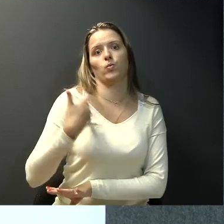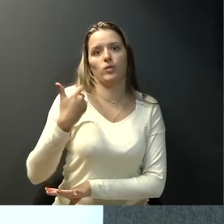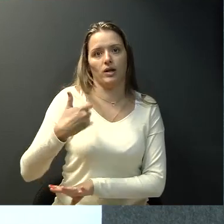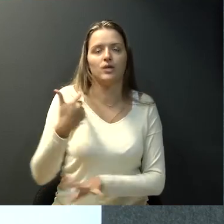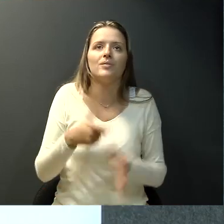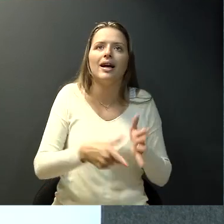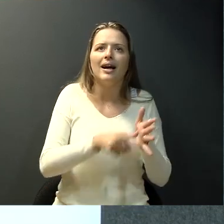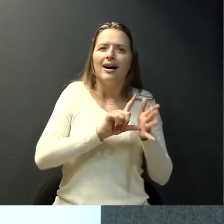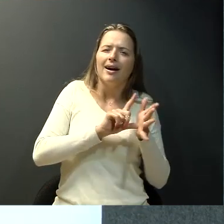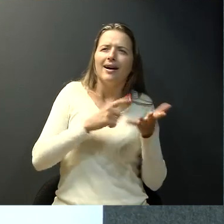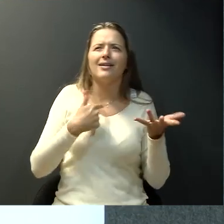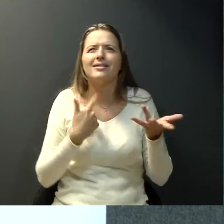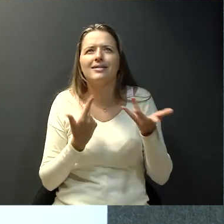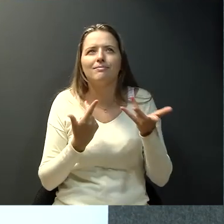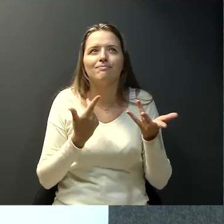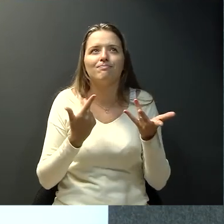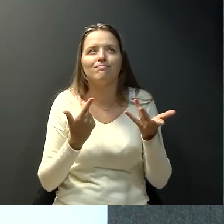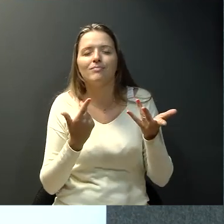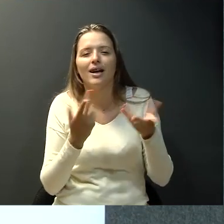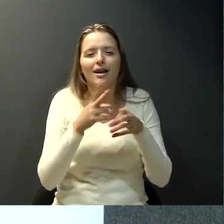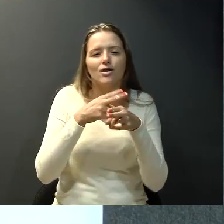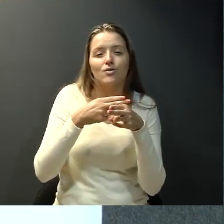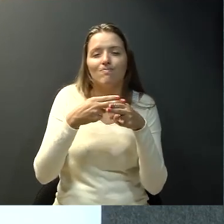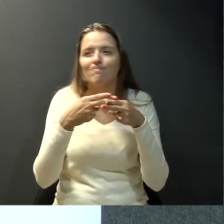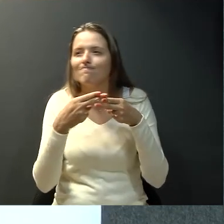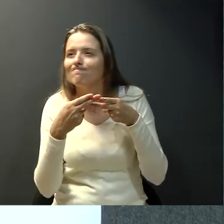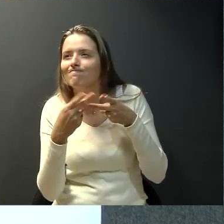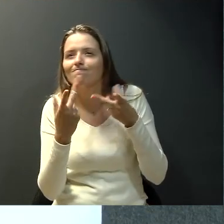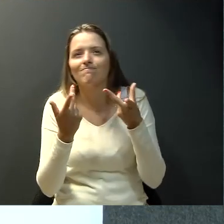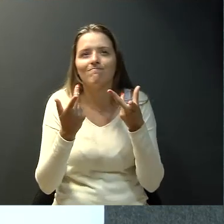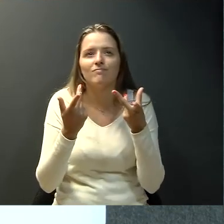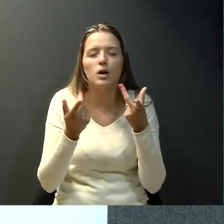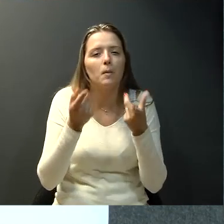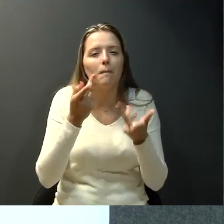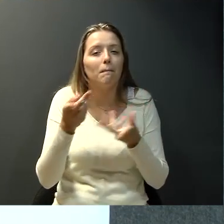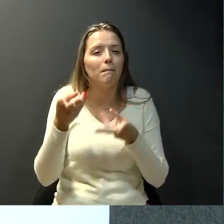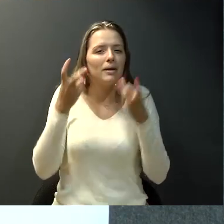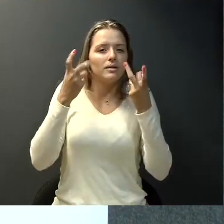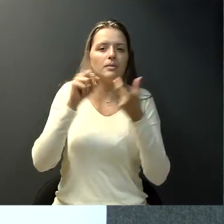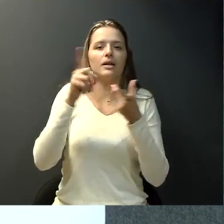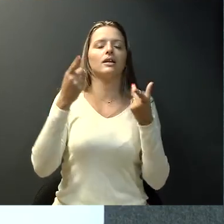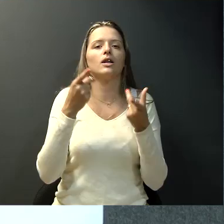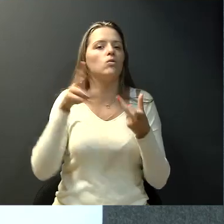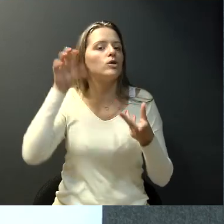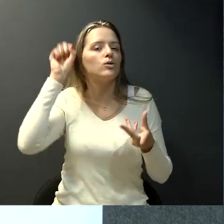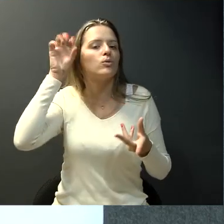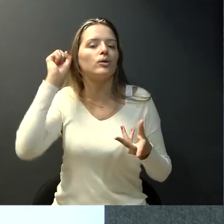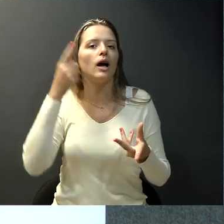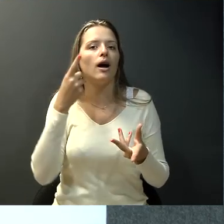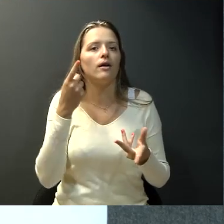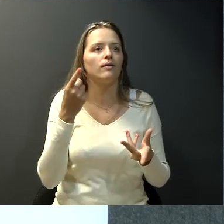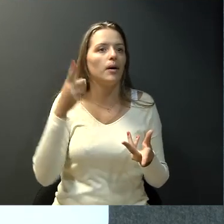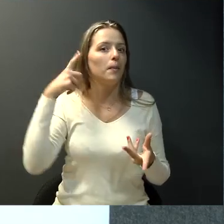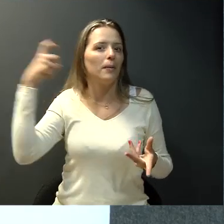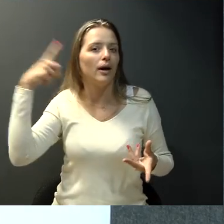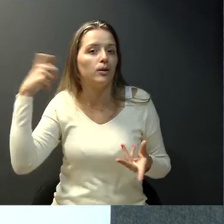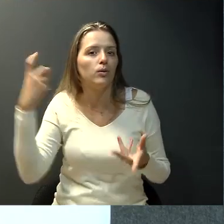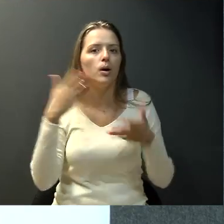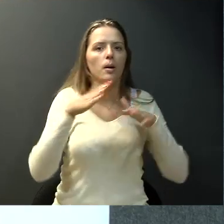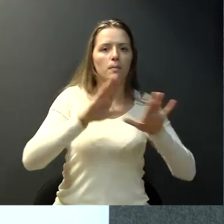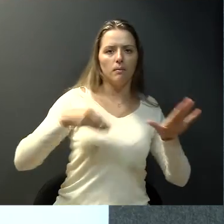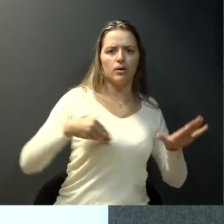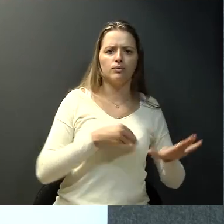gente já desconfiava por barulhos em que ele não escutava, mas o pediatra dizia que ele era